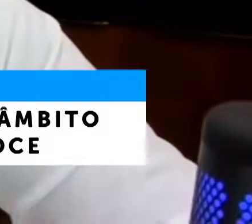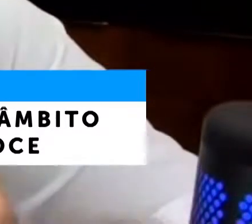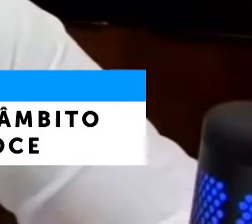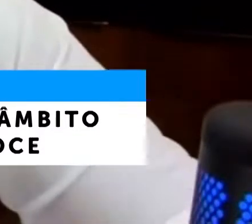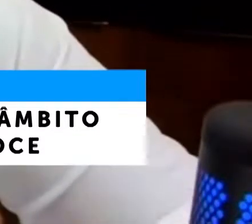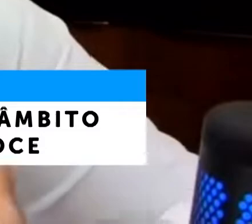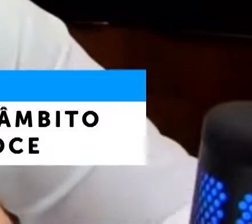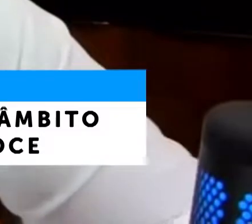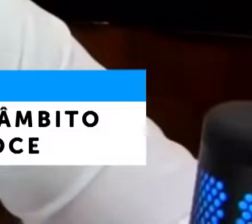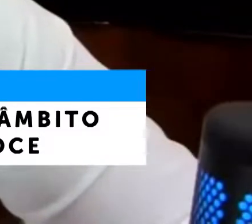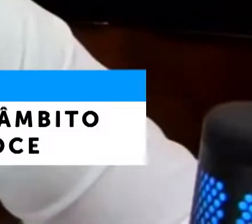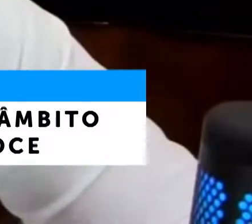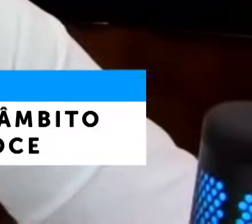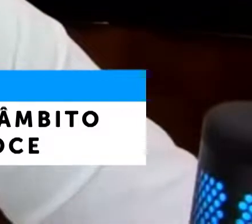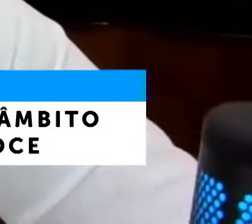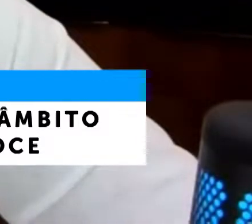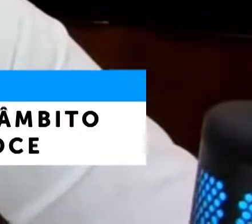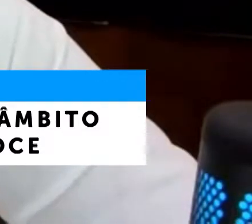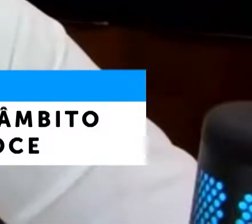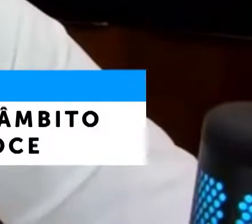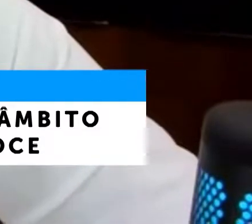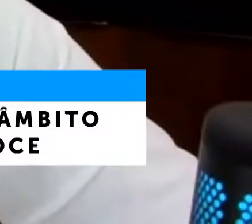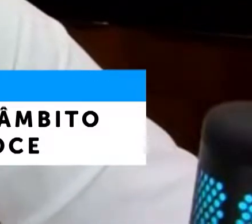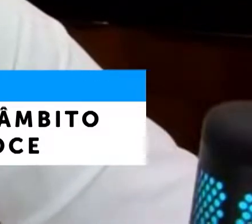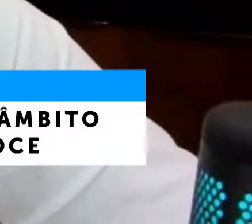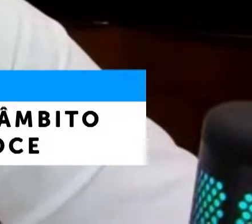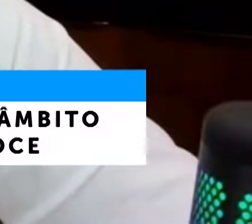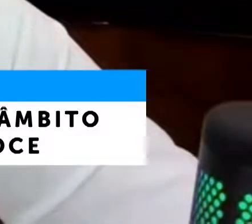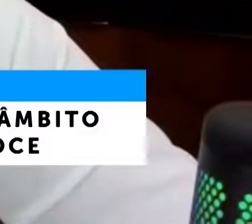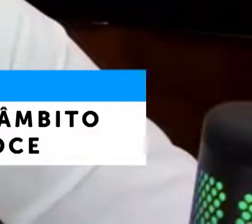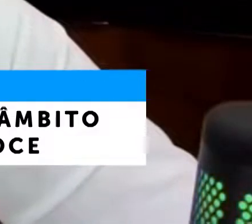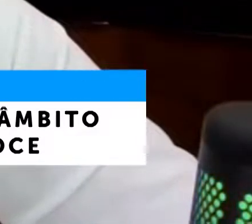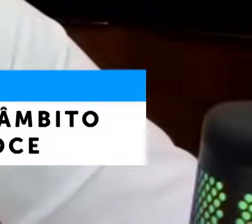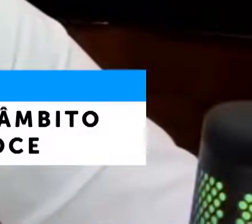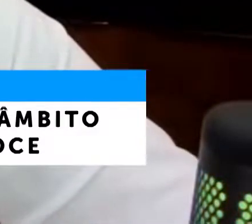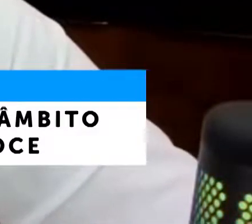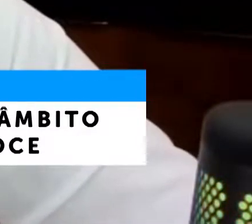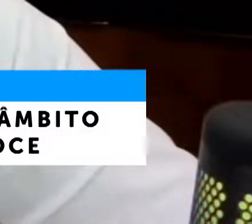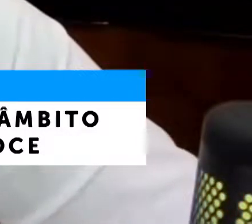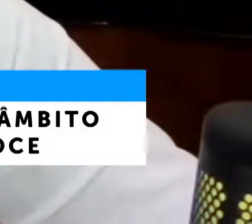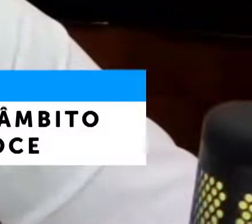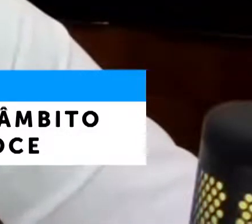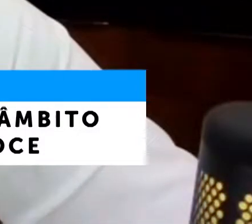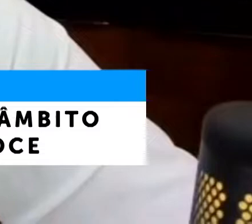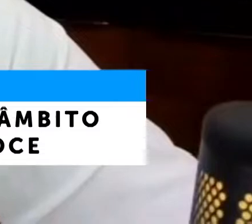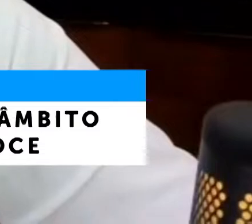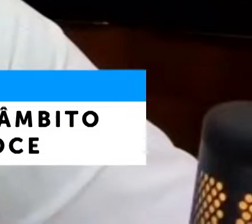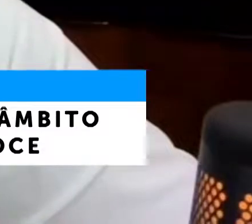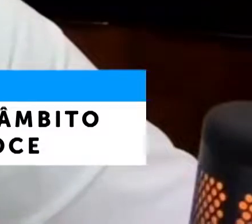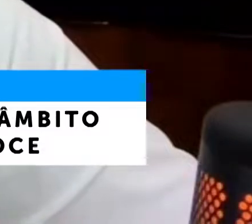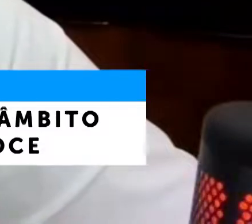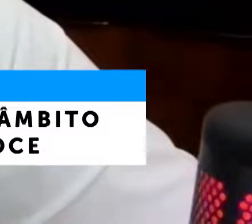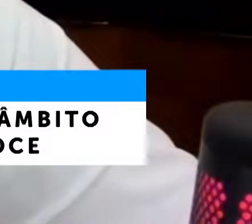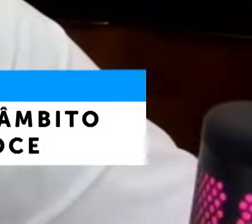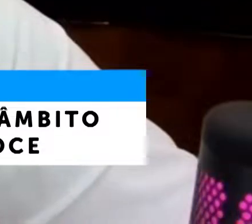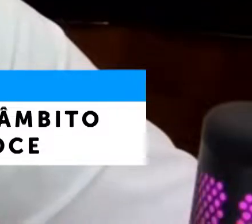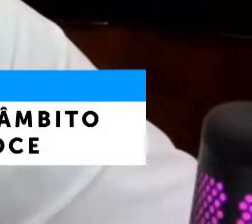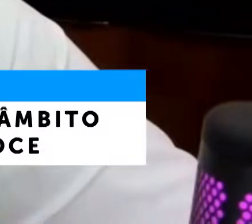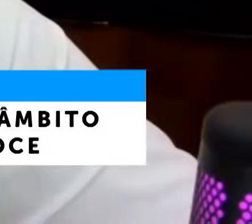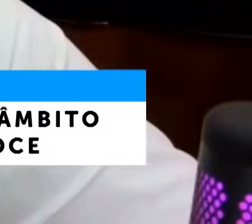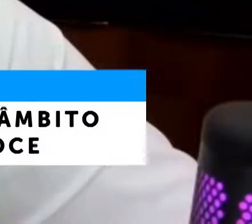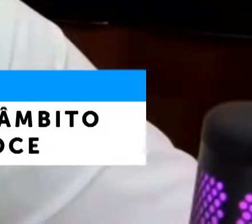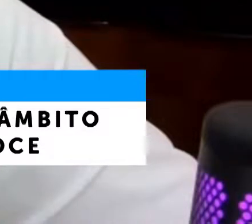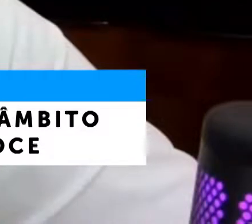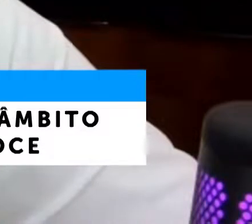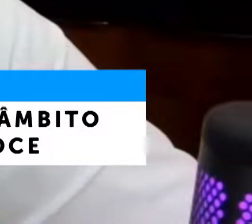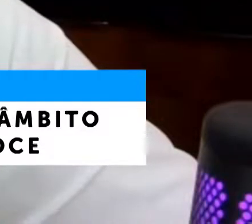de danças cujos conteúdos ou movimentos sujeitem a criança e o adolescente à